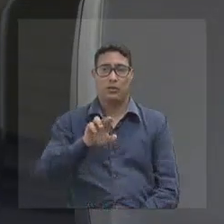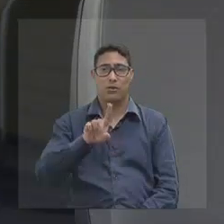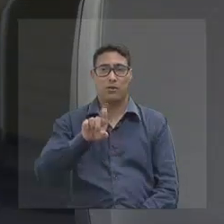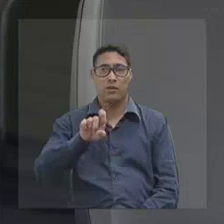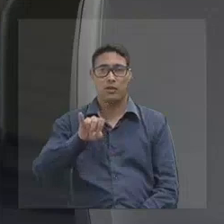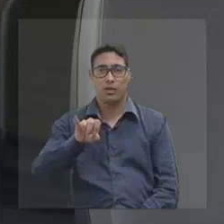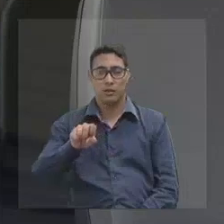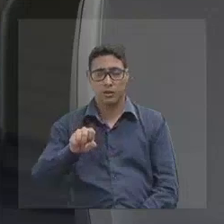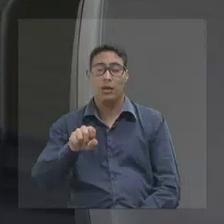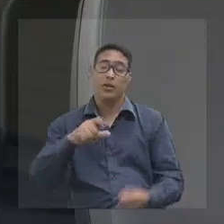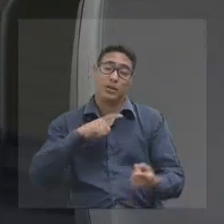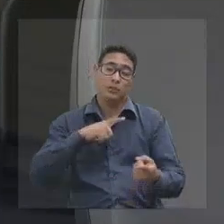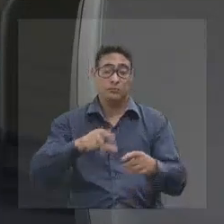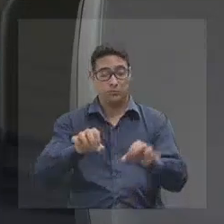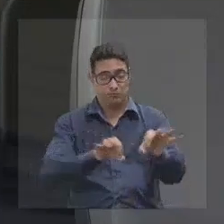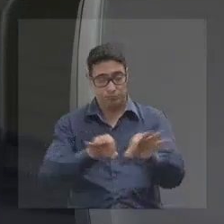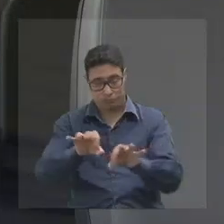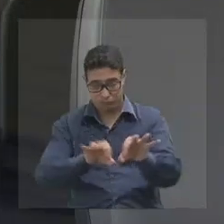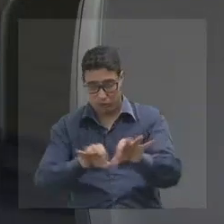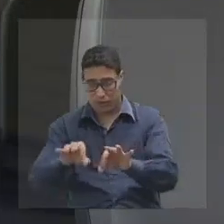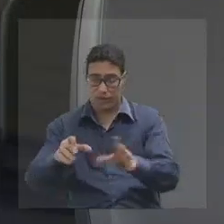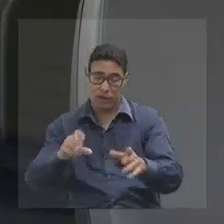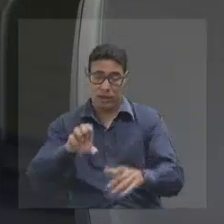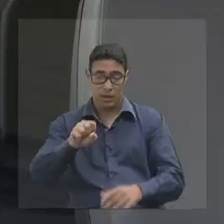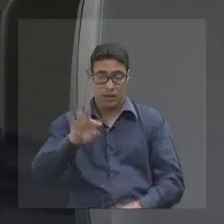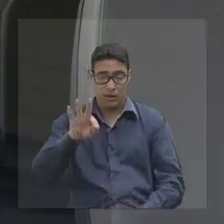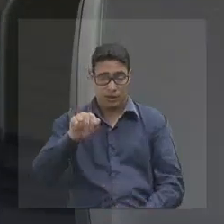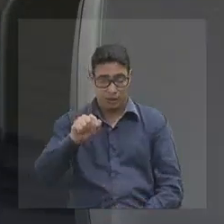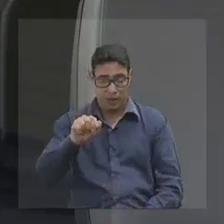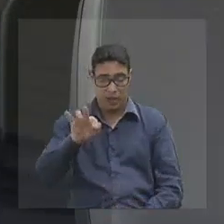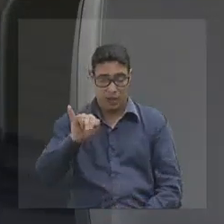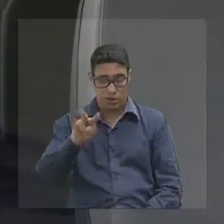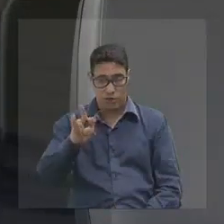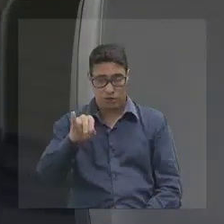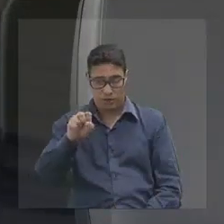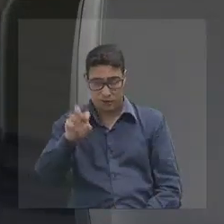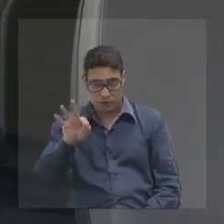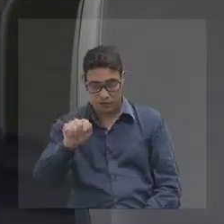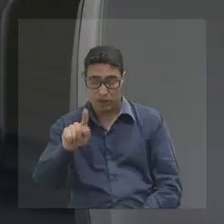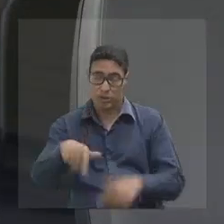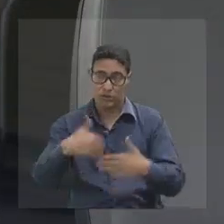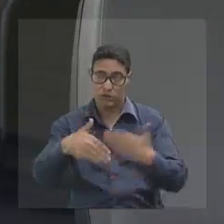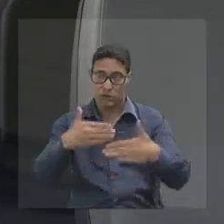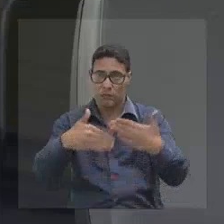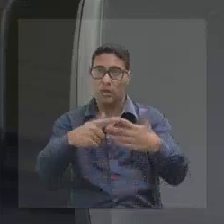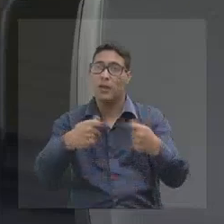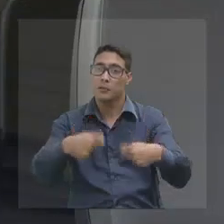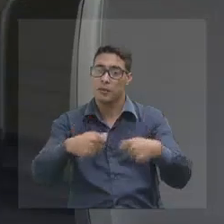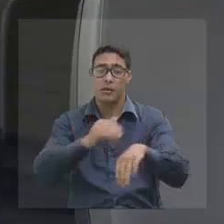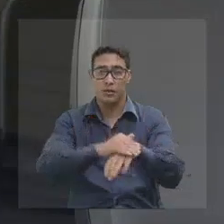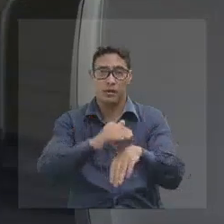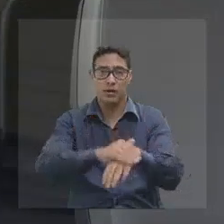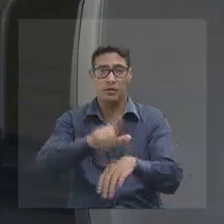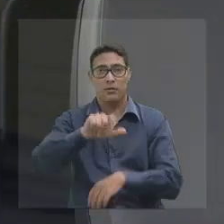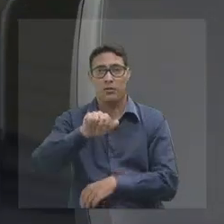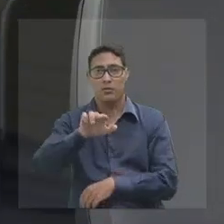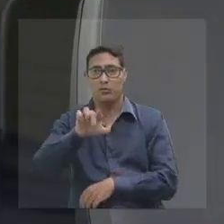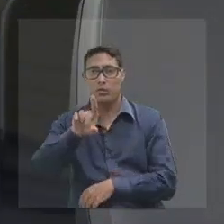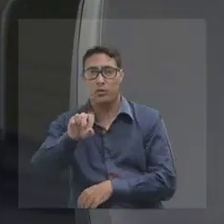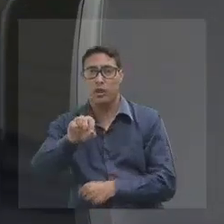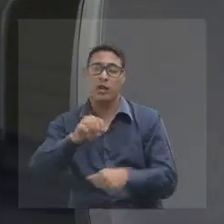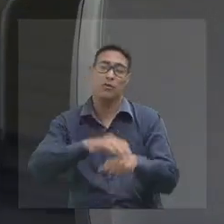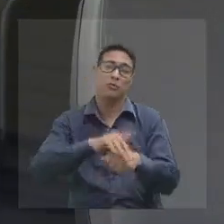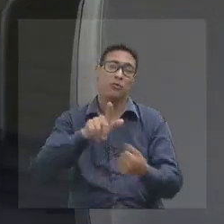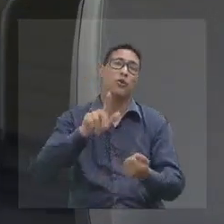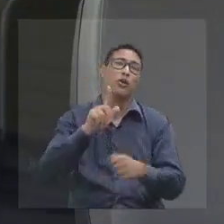preservação extrativista e desenvolvimento e desenvolvimento precisa de um laudo ou geológico dessa